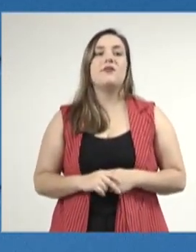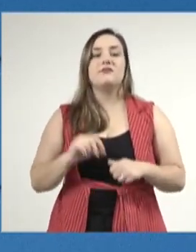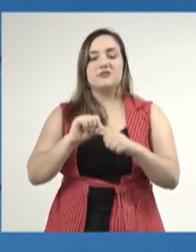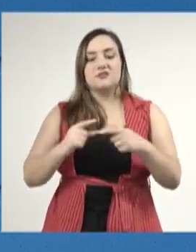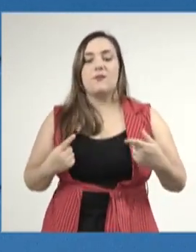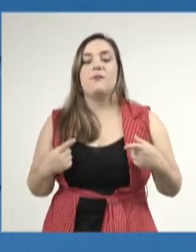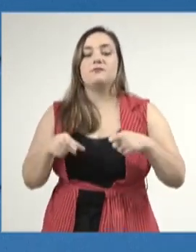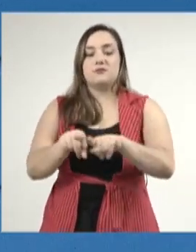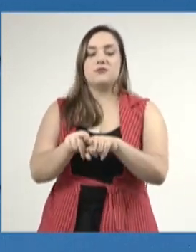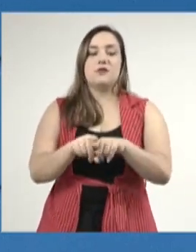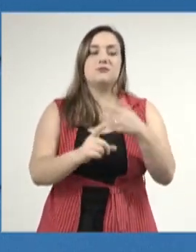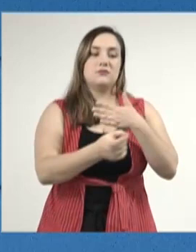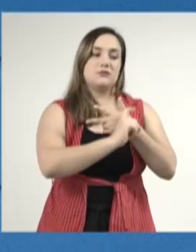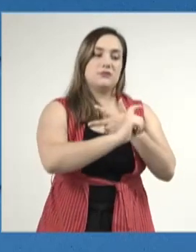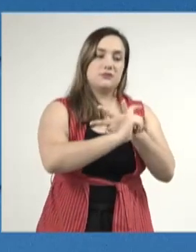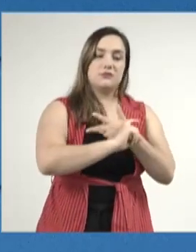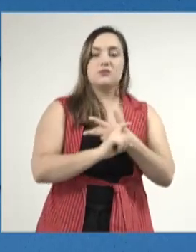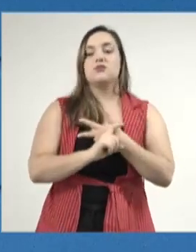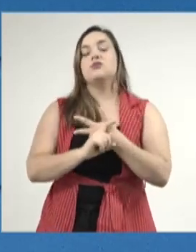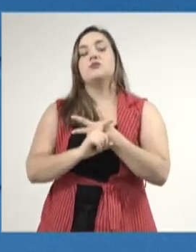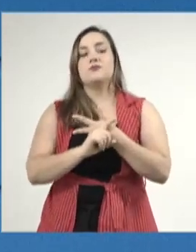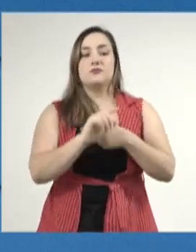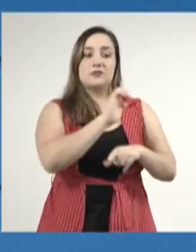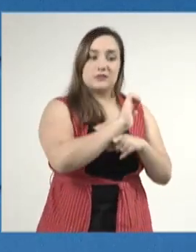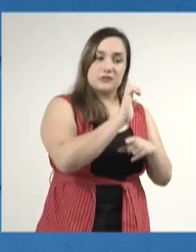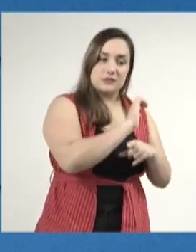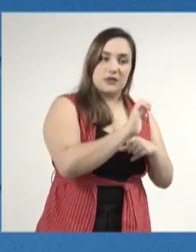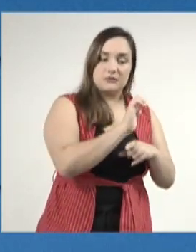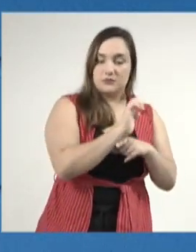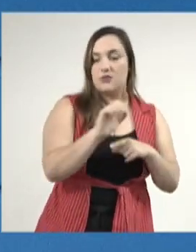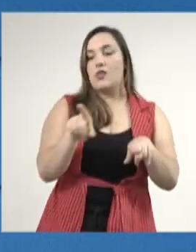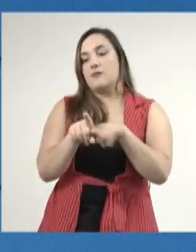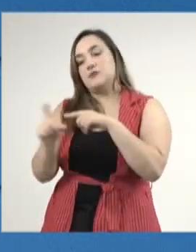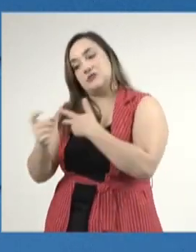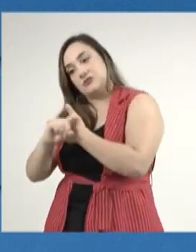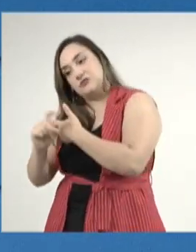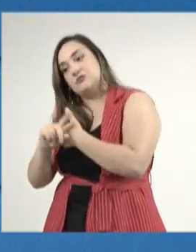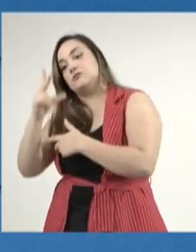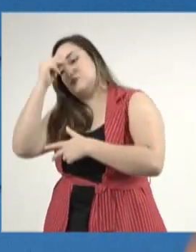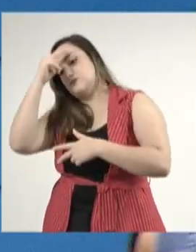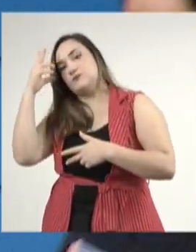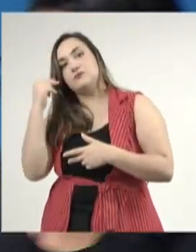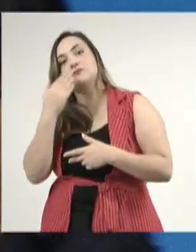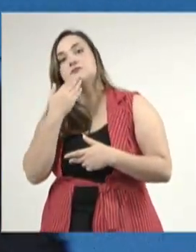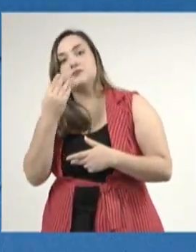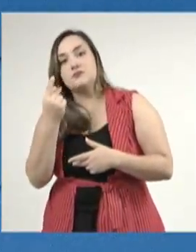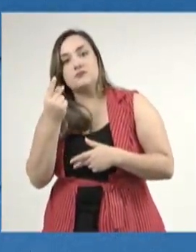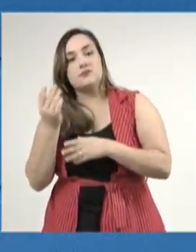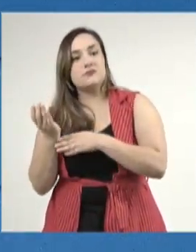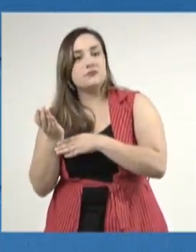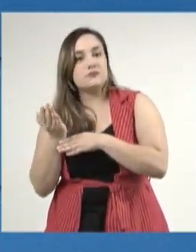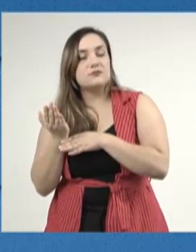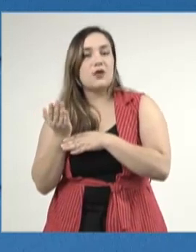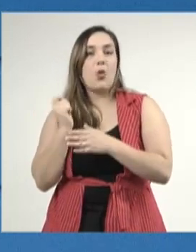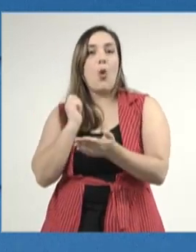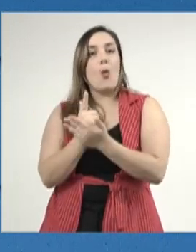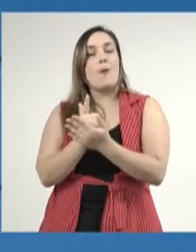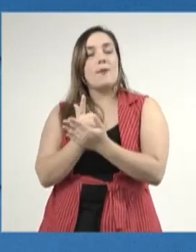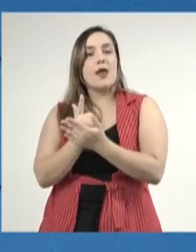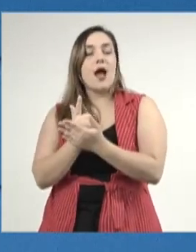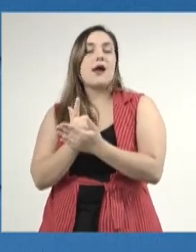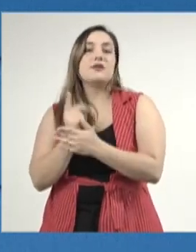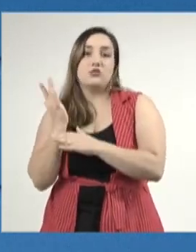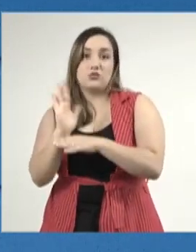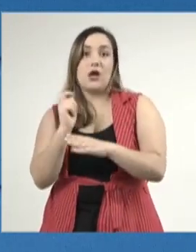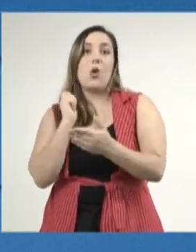entre os poderes executivo, estadual e municipal, a fim de alocação de recursos para aquisição de ares condicionados